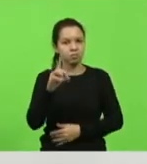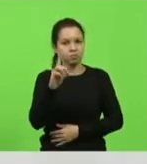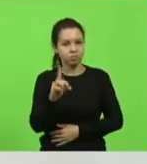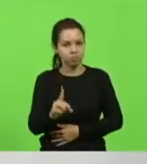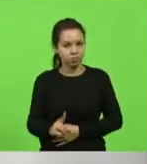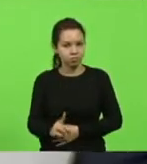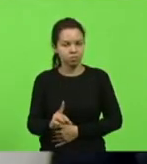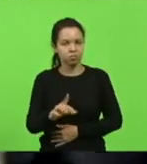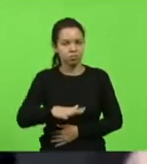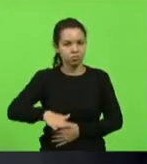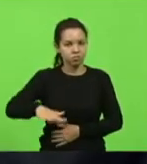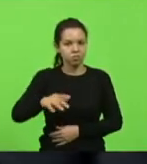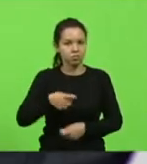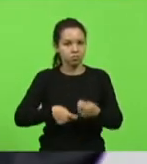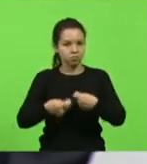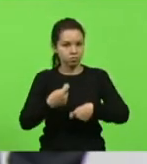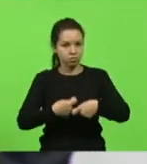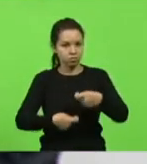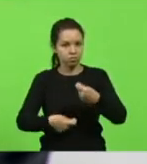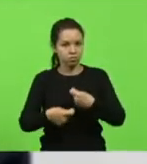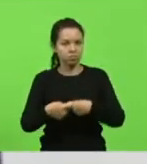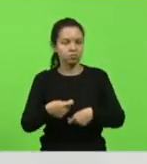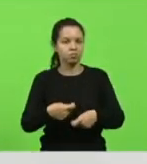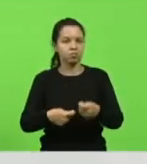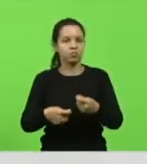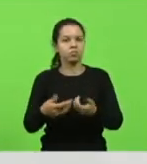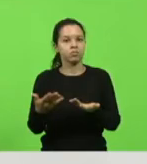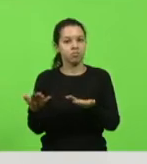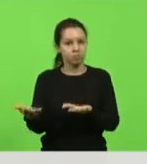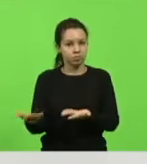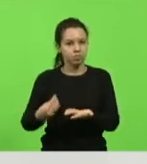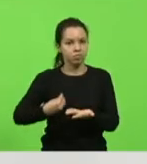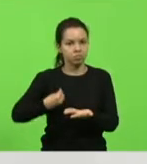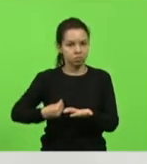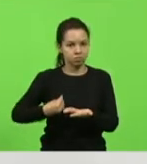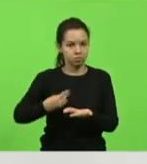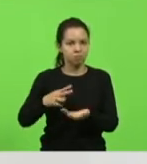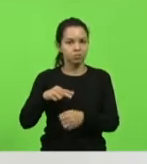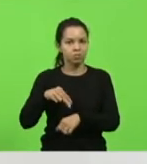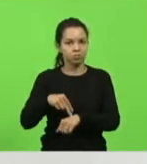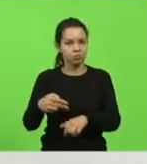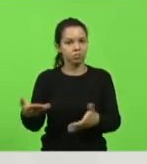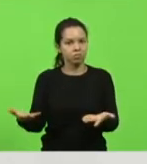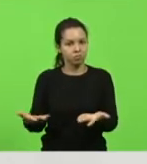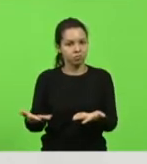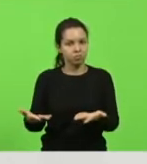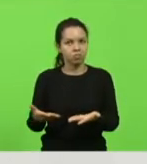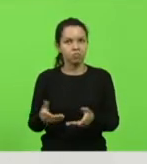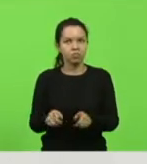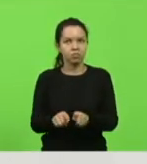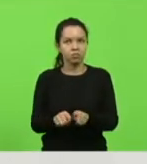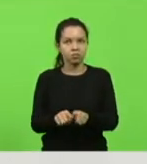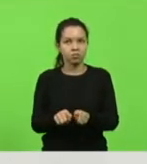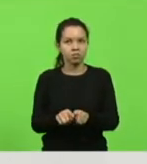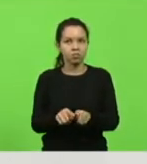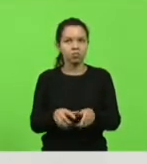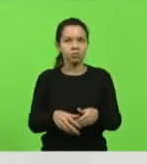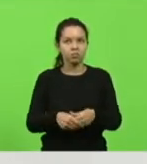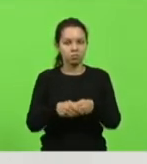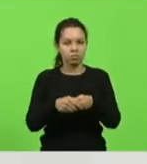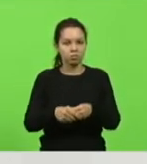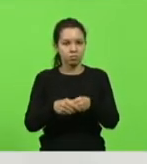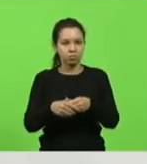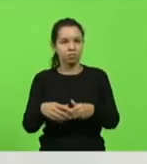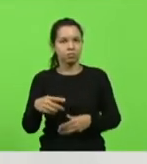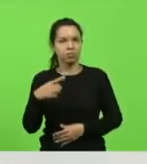de administração Doutora Thaís Serpa Que presente que nos prestigia nesse momento permita as deputadas e os